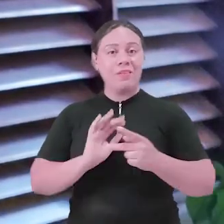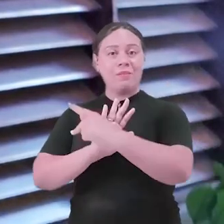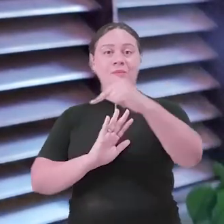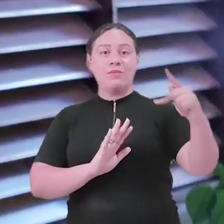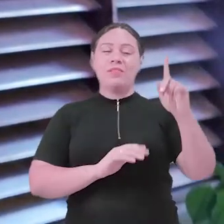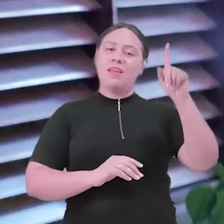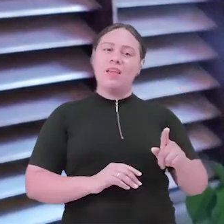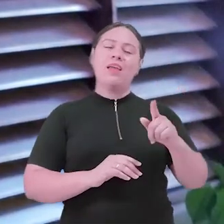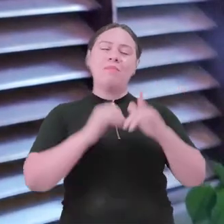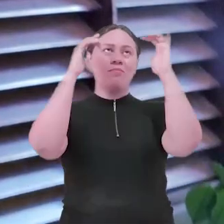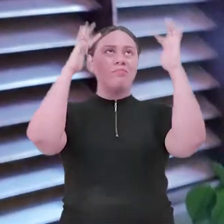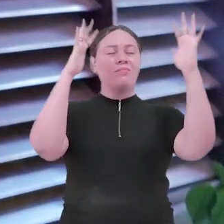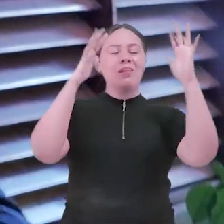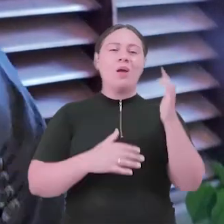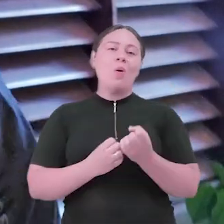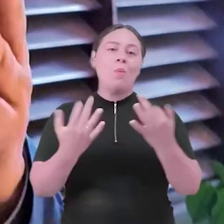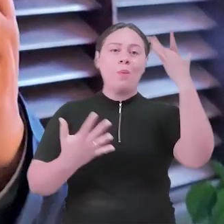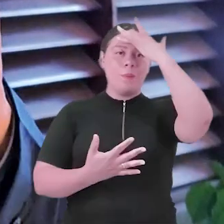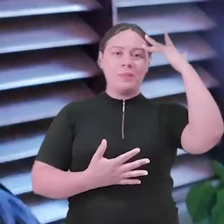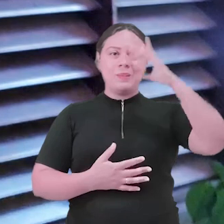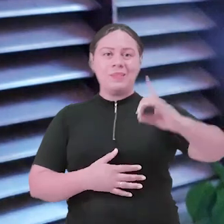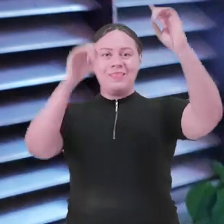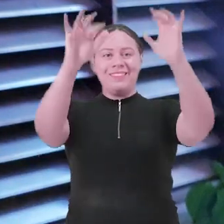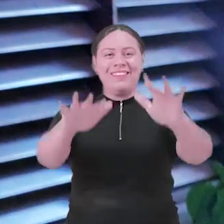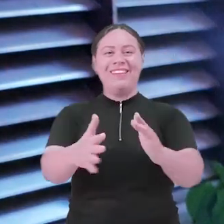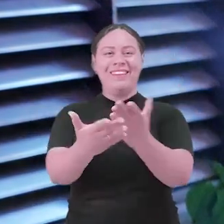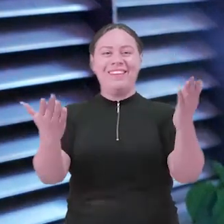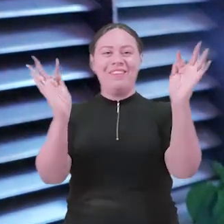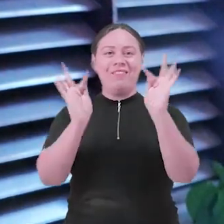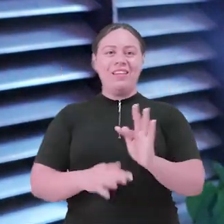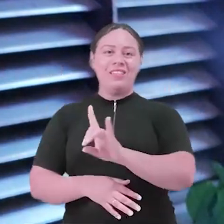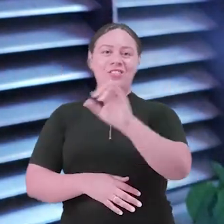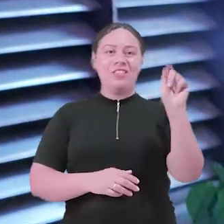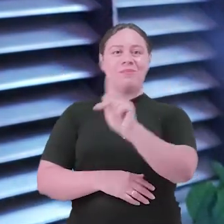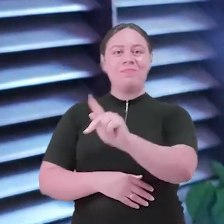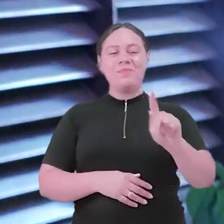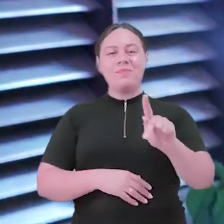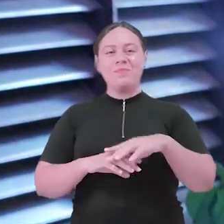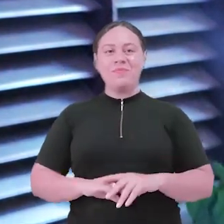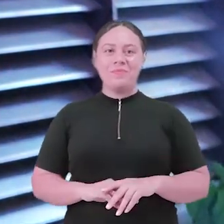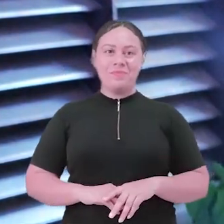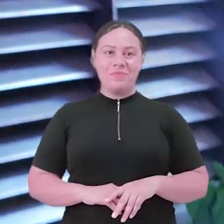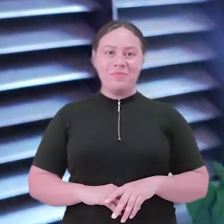continuem a inspirar muitos. Deus os abençoe. Feliz dia do professor.